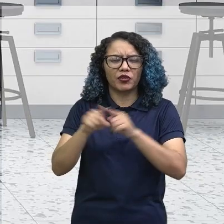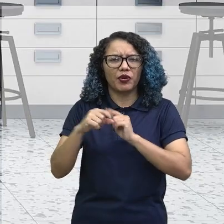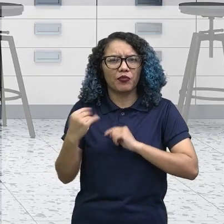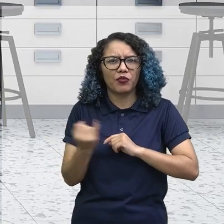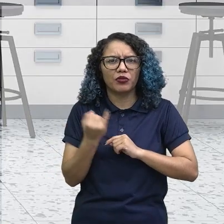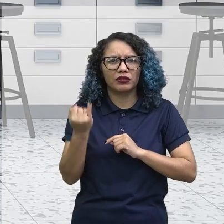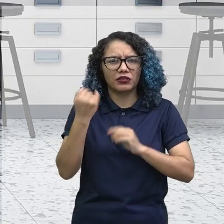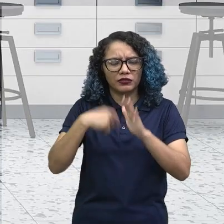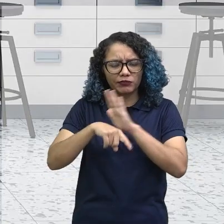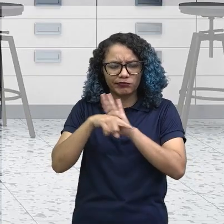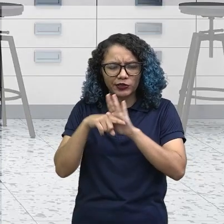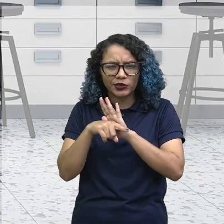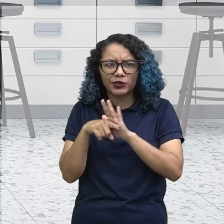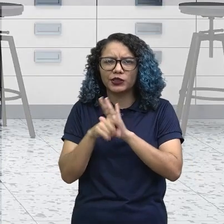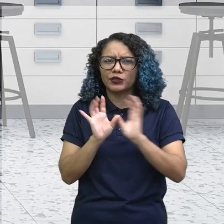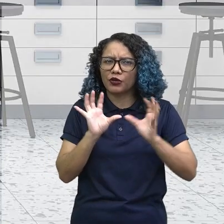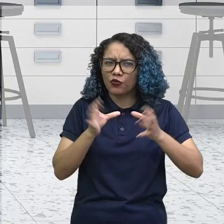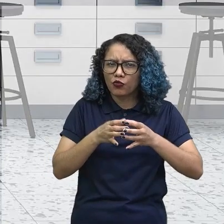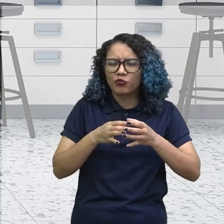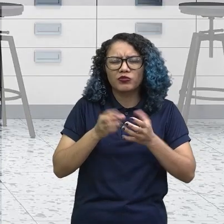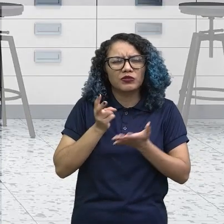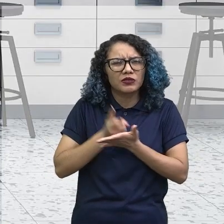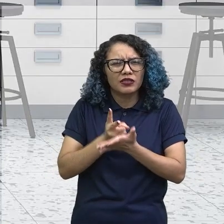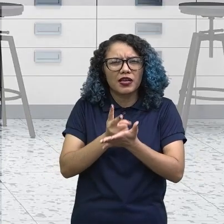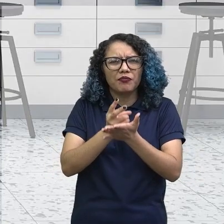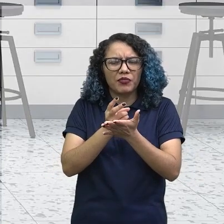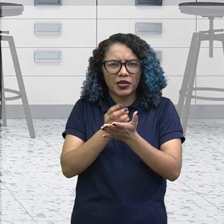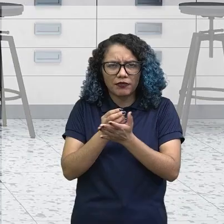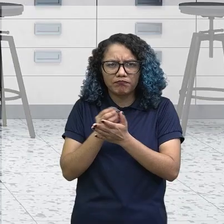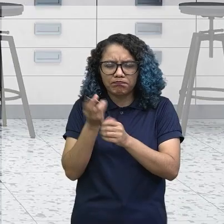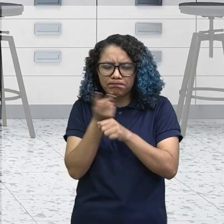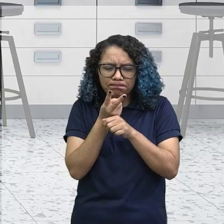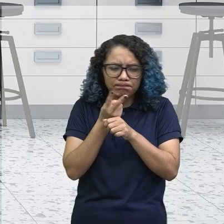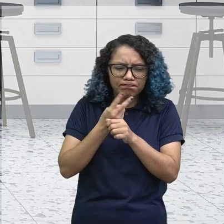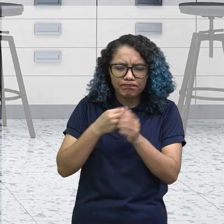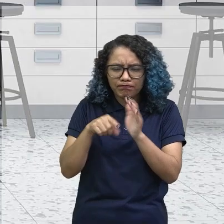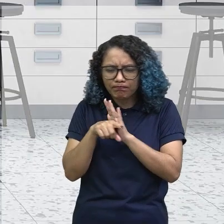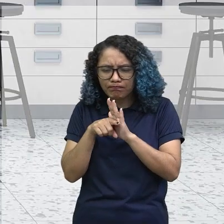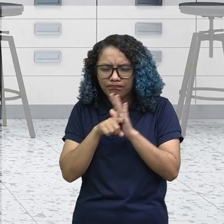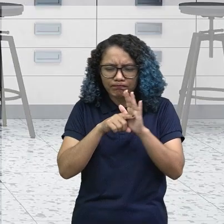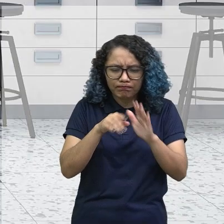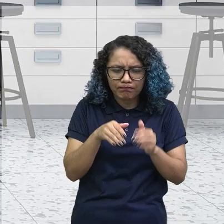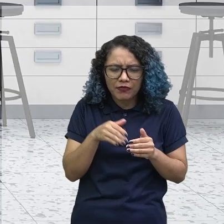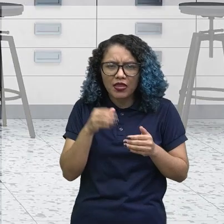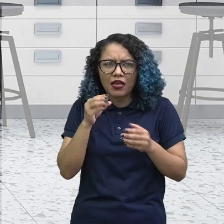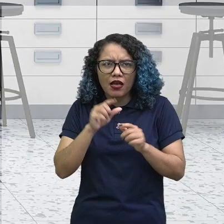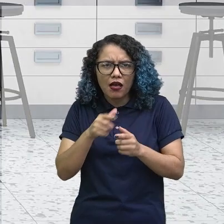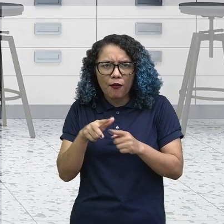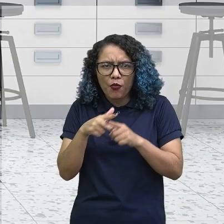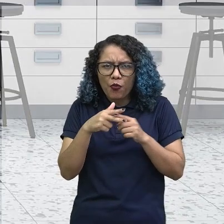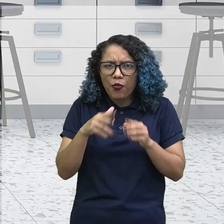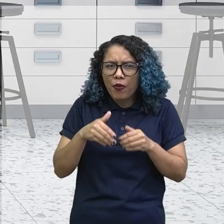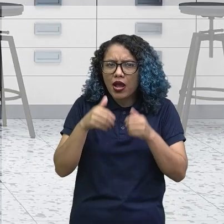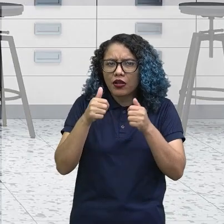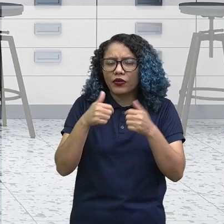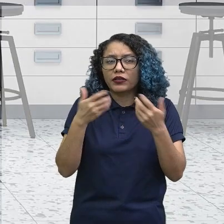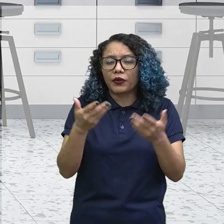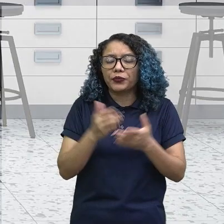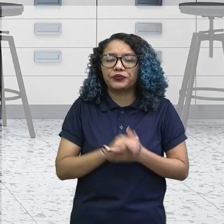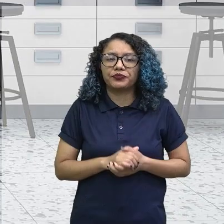cientistas, dos pesquisadores que estão ali sempre procurando algumas melhorias. E aí, nessa aula, né, quando a gente fala